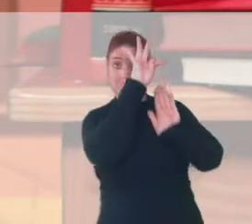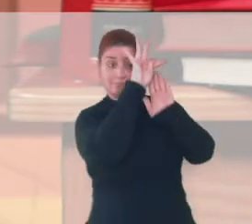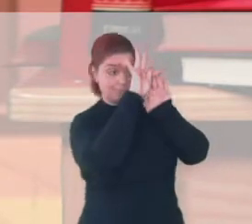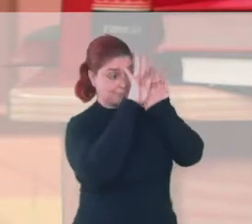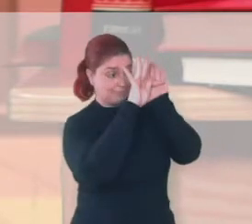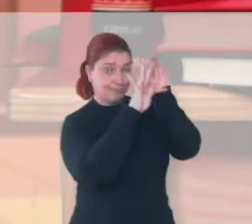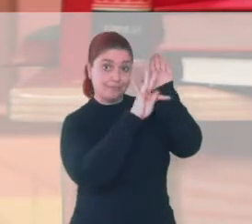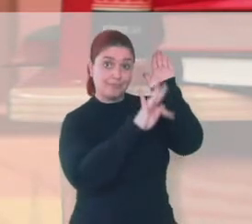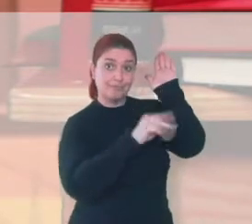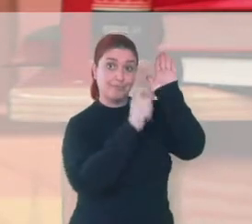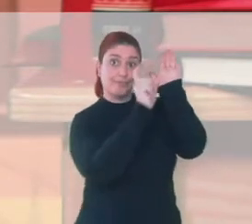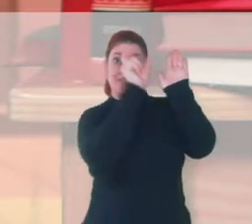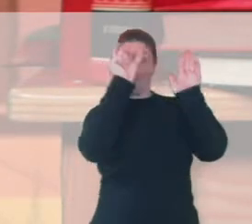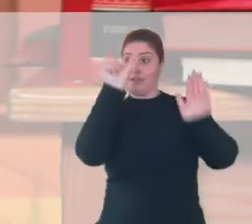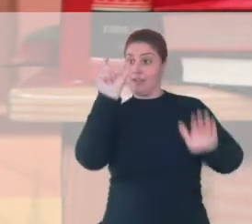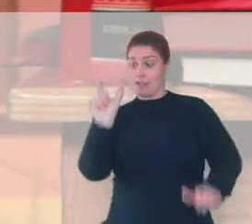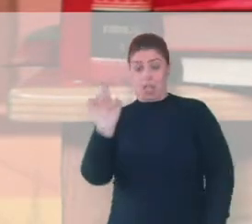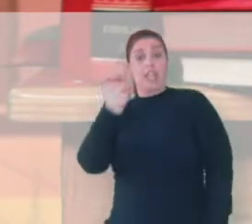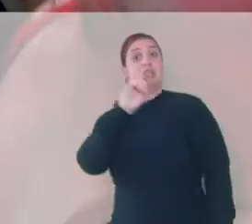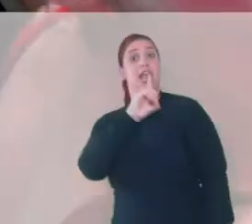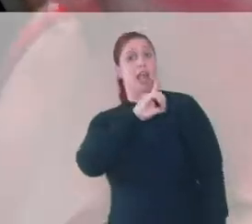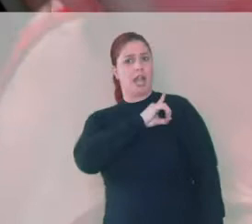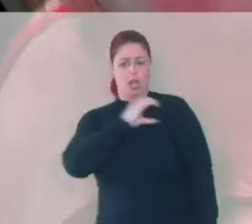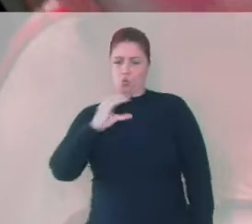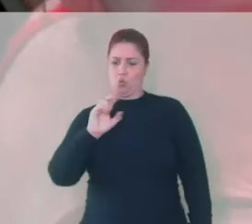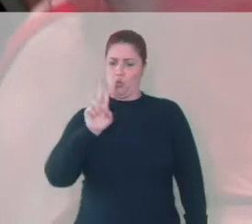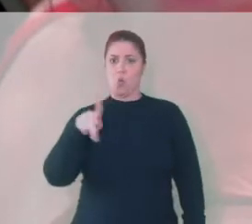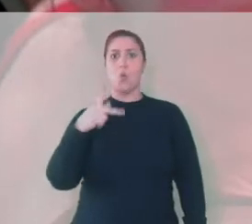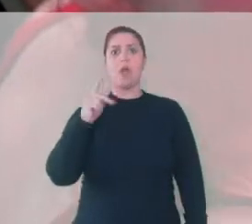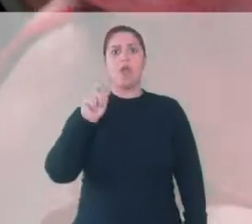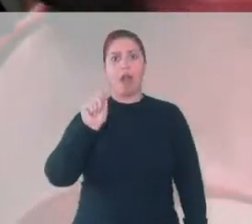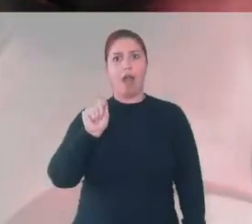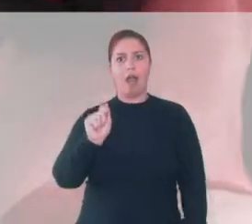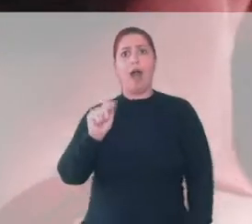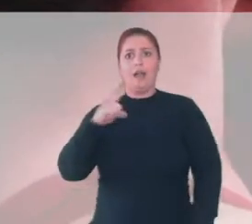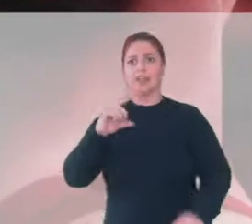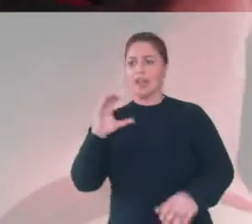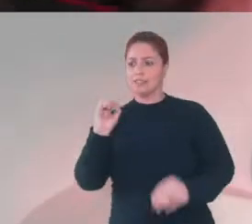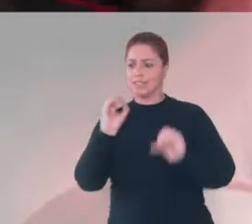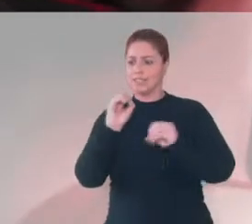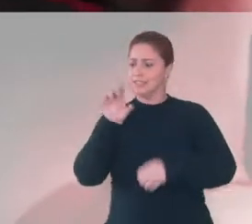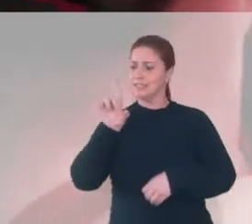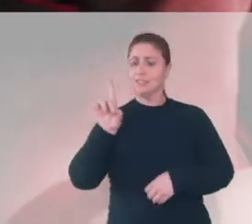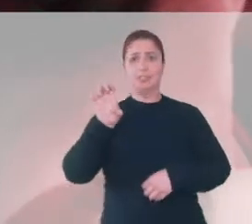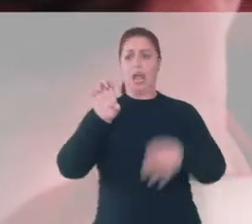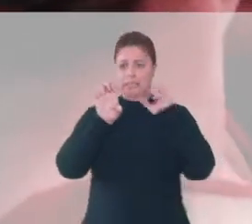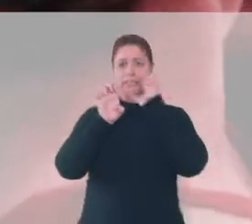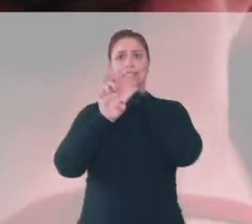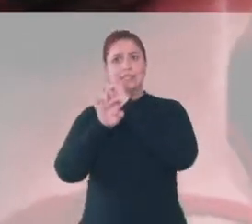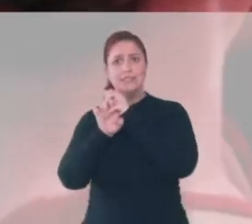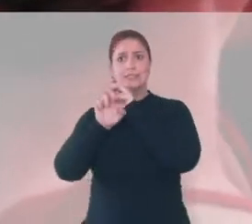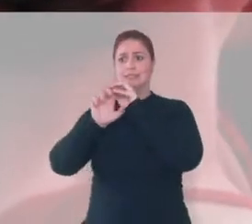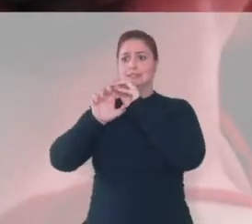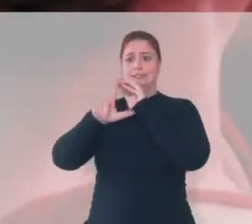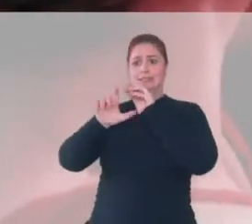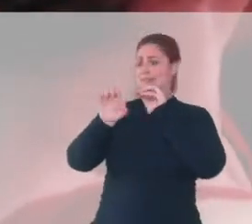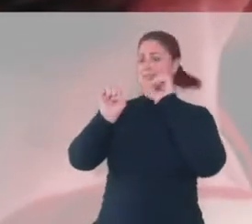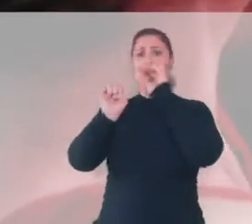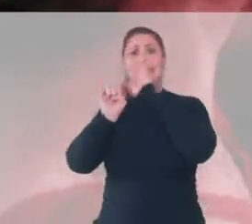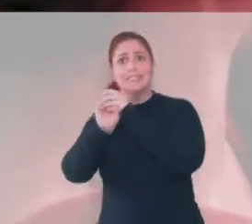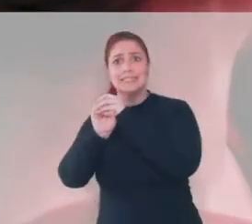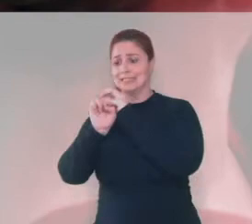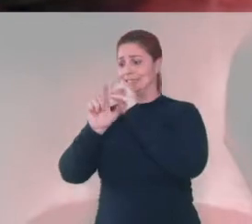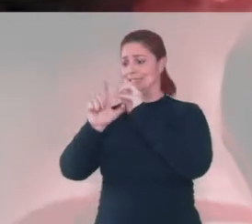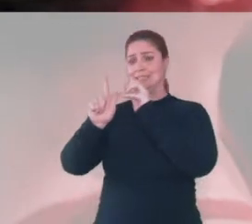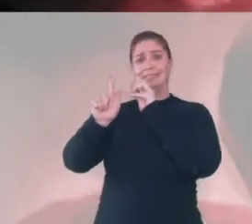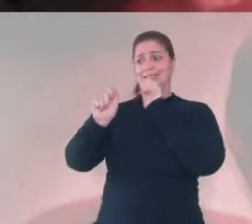tinha o delegado Cunha, mas aí veio a traça e comeu o D e depois o Lê e depois o